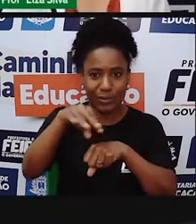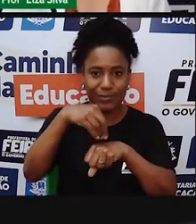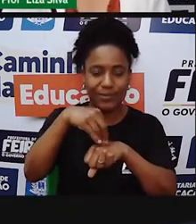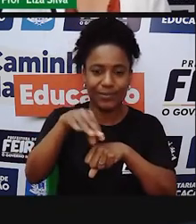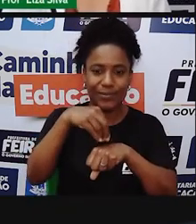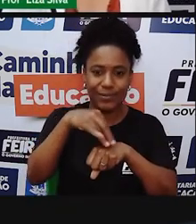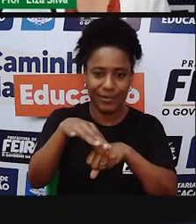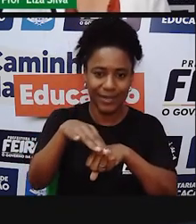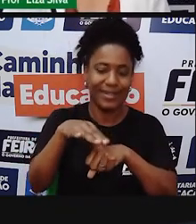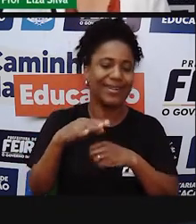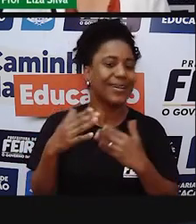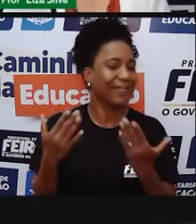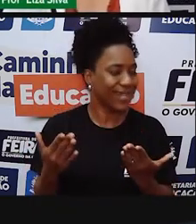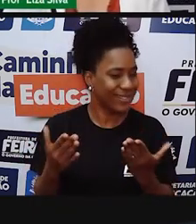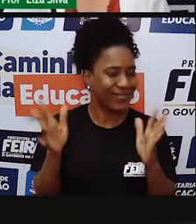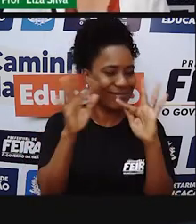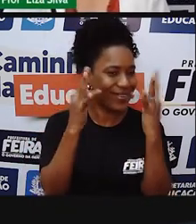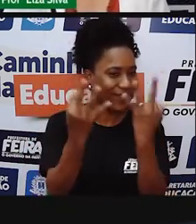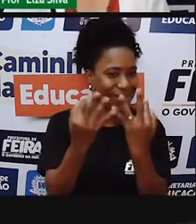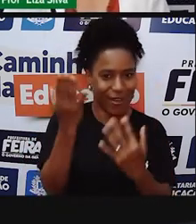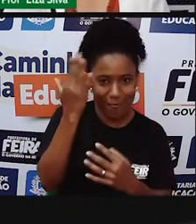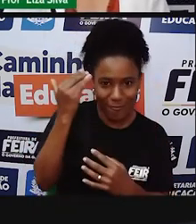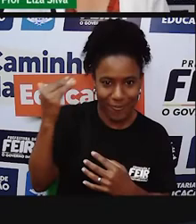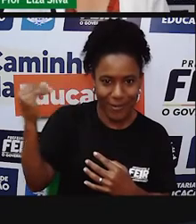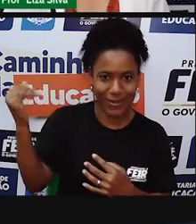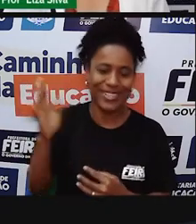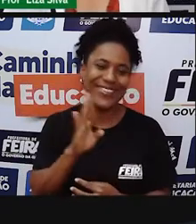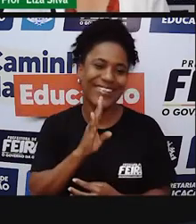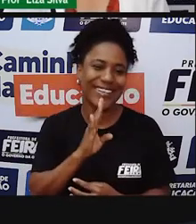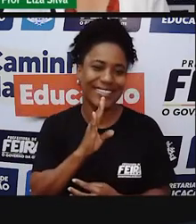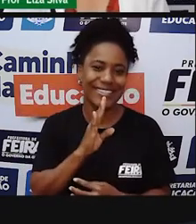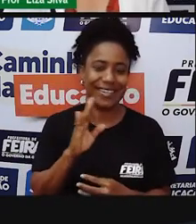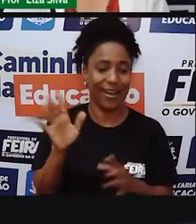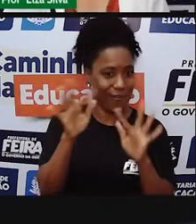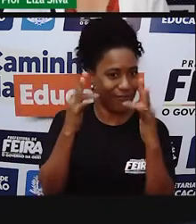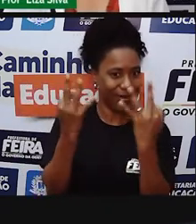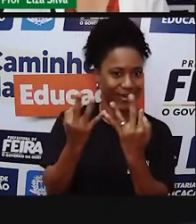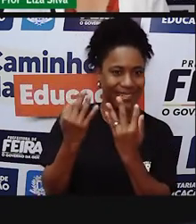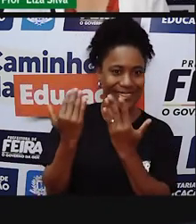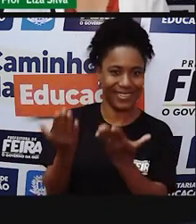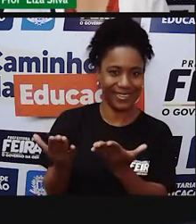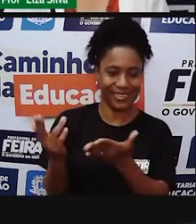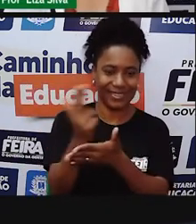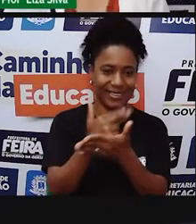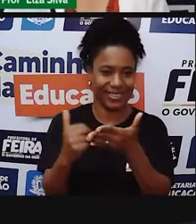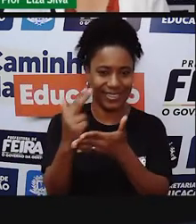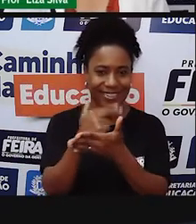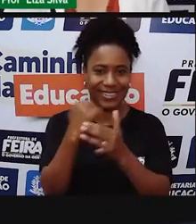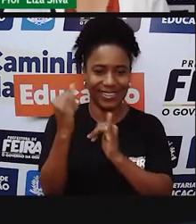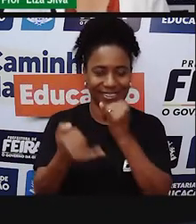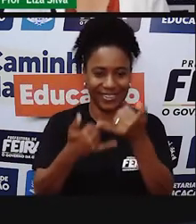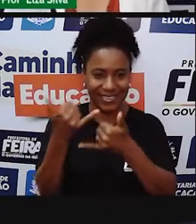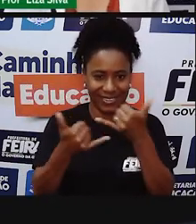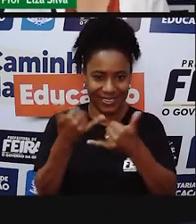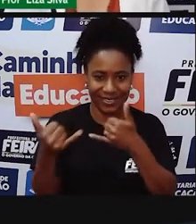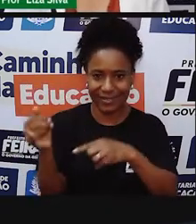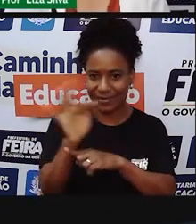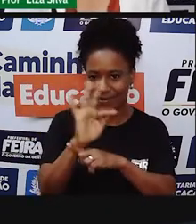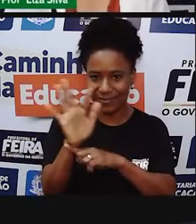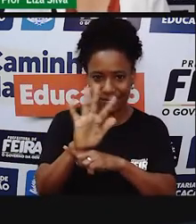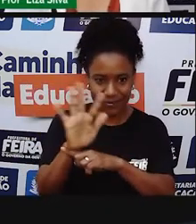mais conhecidas do mundo, que é a família Simpson, né? Para explicar para vocês os membros,